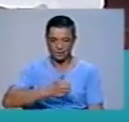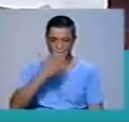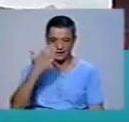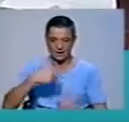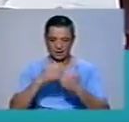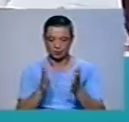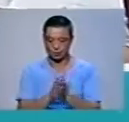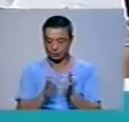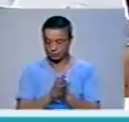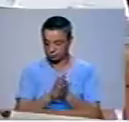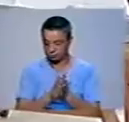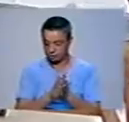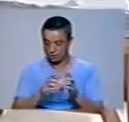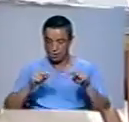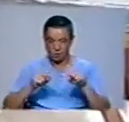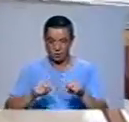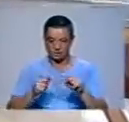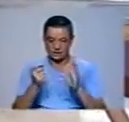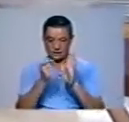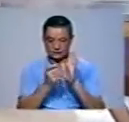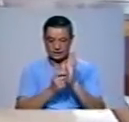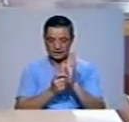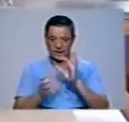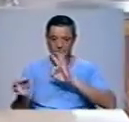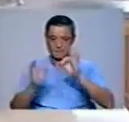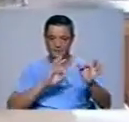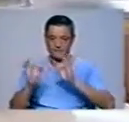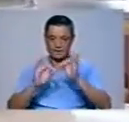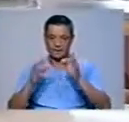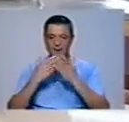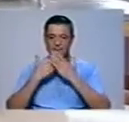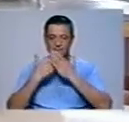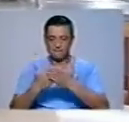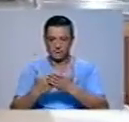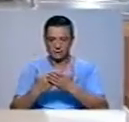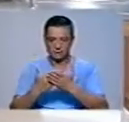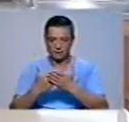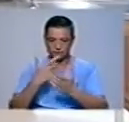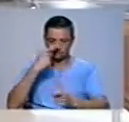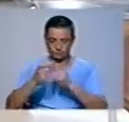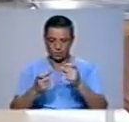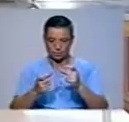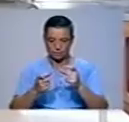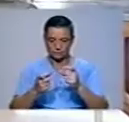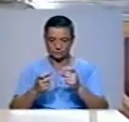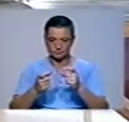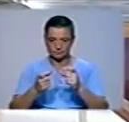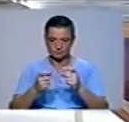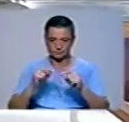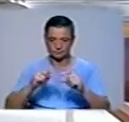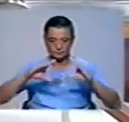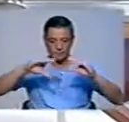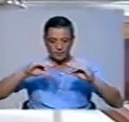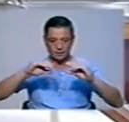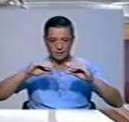bom dia a todos aí em casa. E hoje a receita que vamos preparar foi mesmo um pedido de uma das nossas telespectadoras. Vendo o recheio